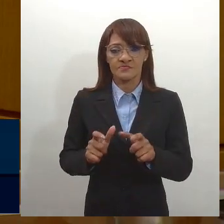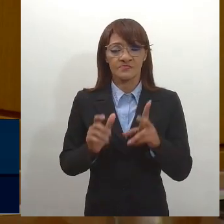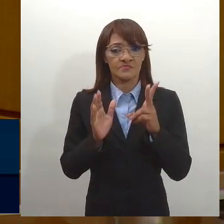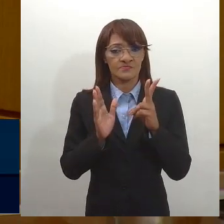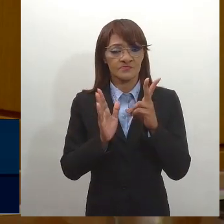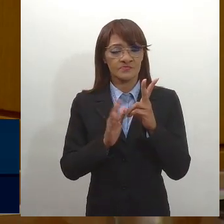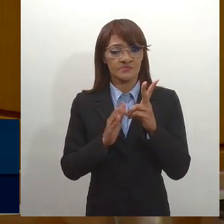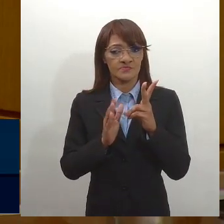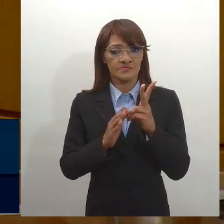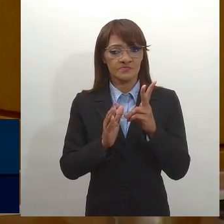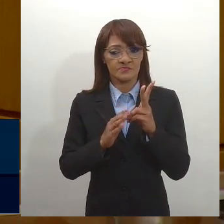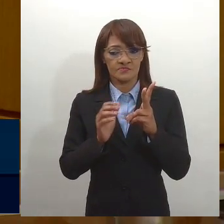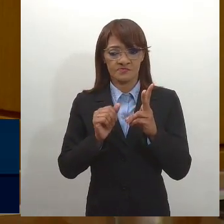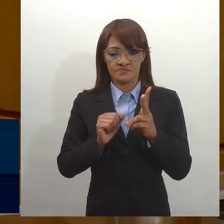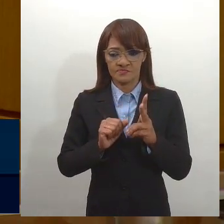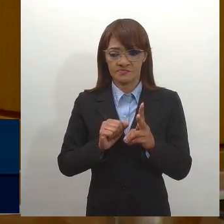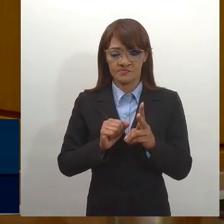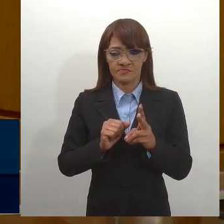senadora Soraya